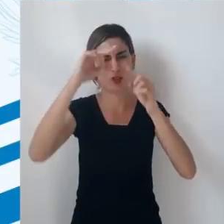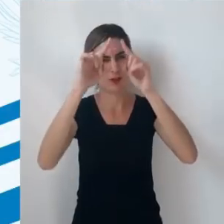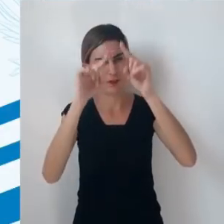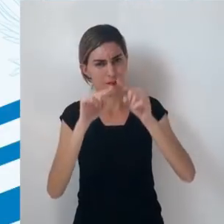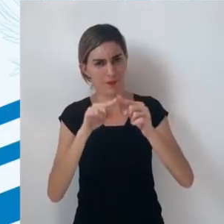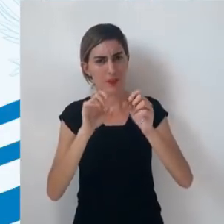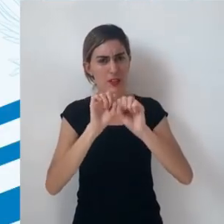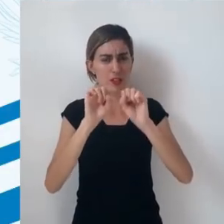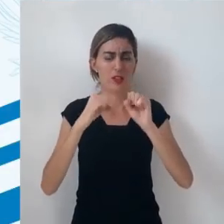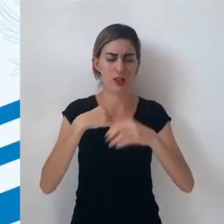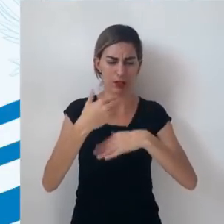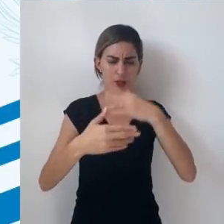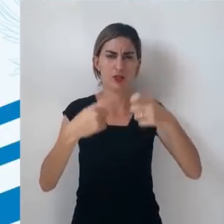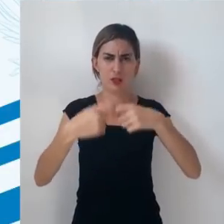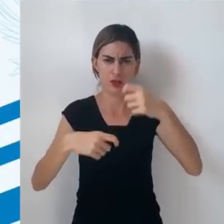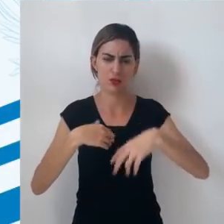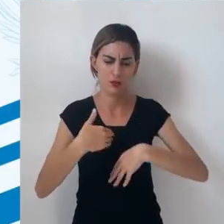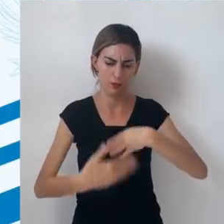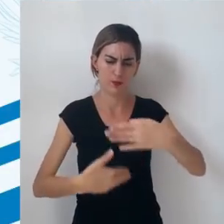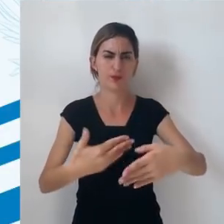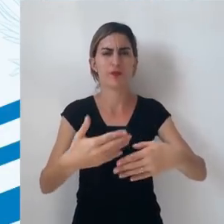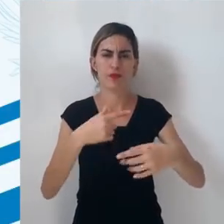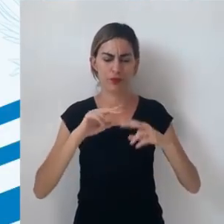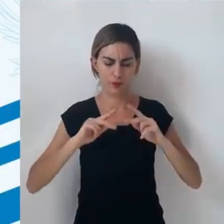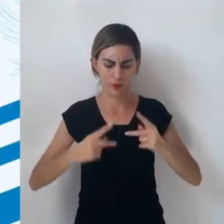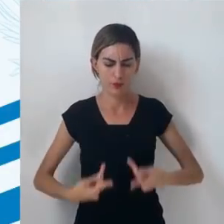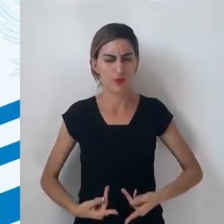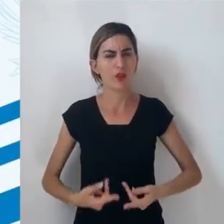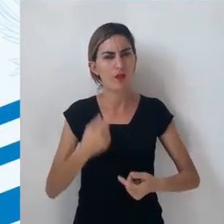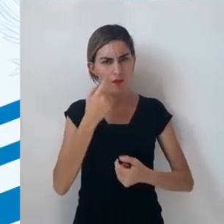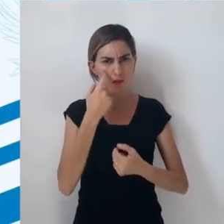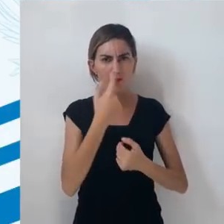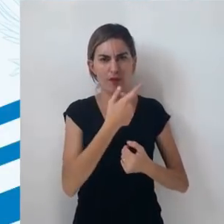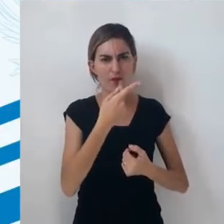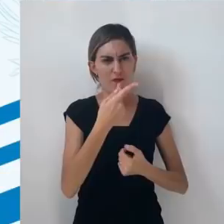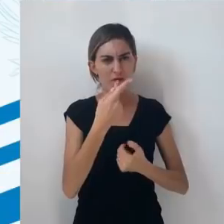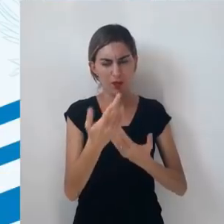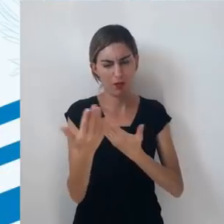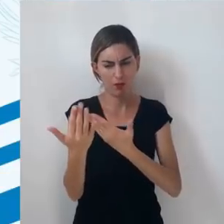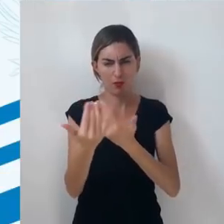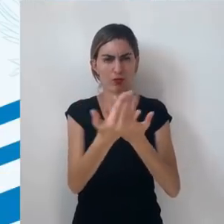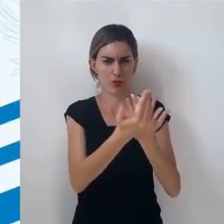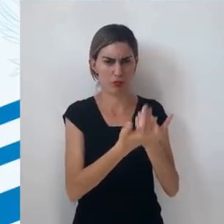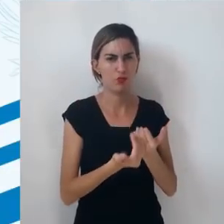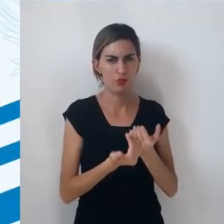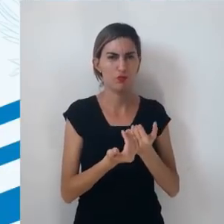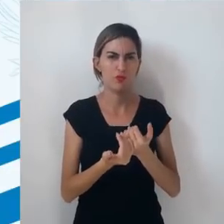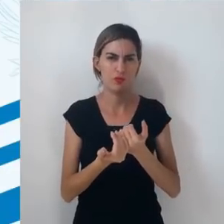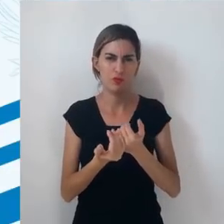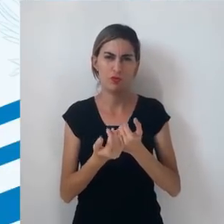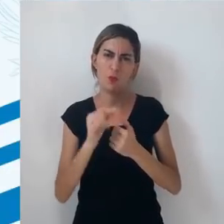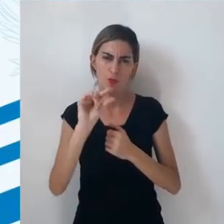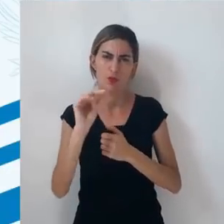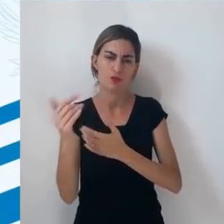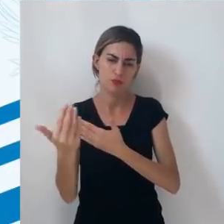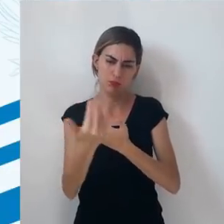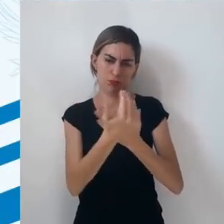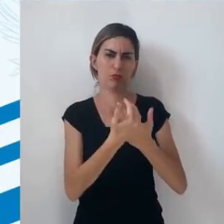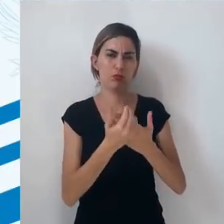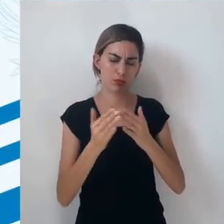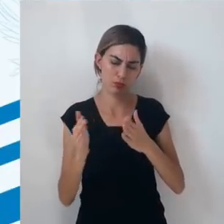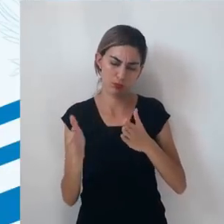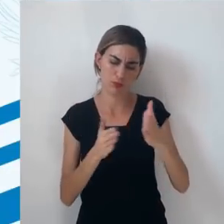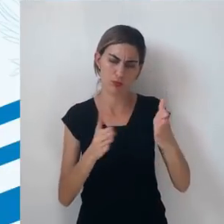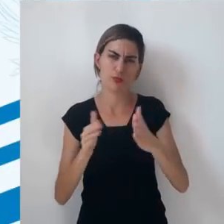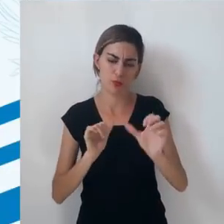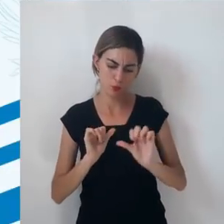se falando sobre o sistema reprodutor humano, vamos falar um pouco sobre a adolescência? Que a adolescência ela se trata